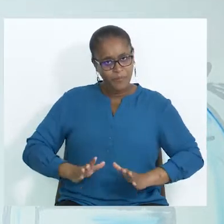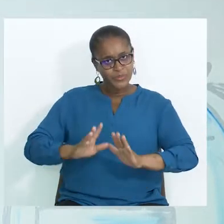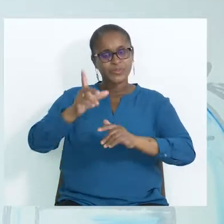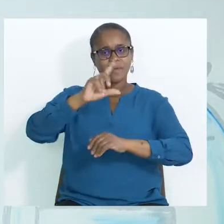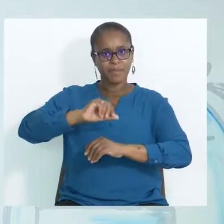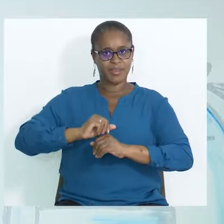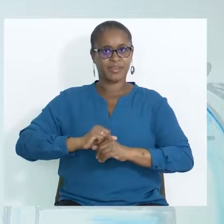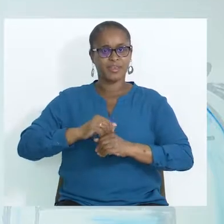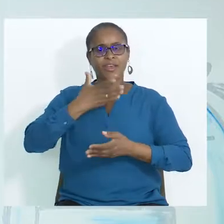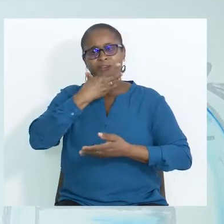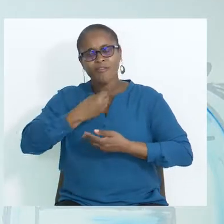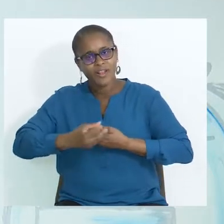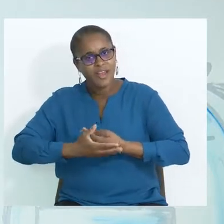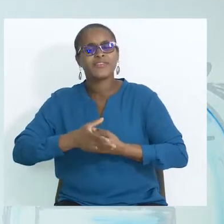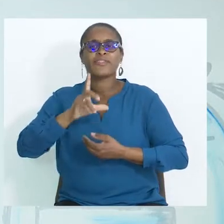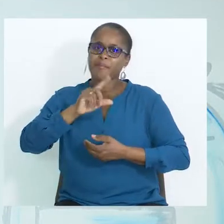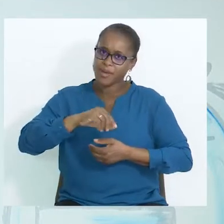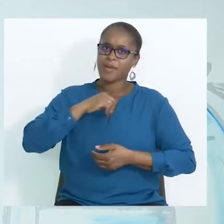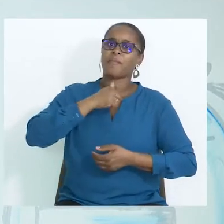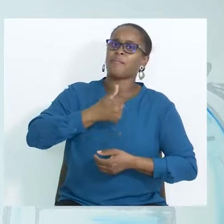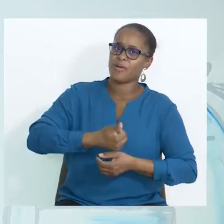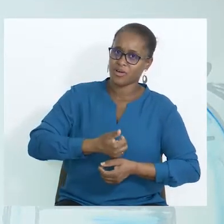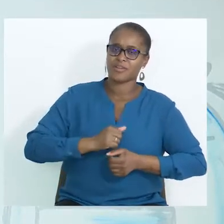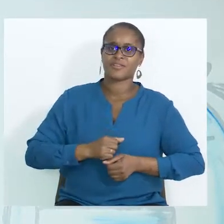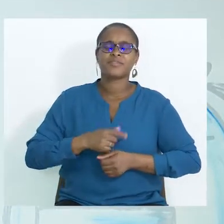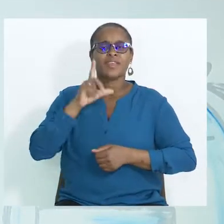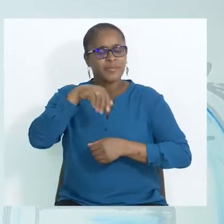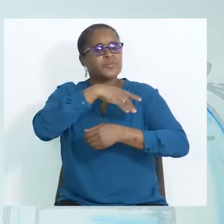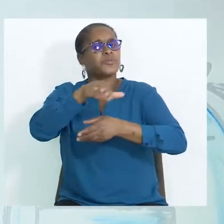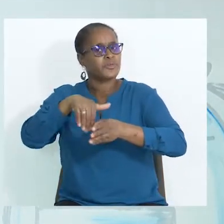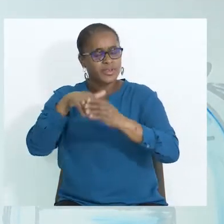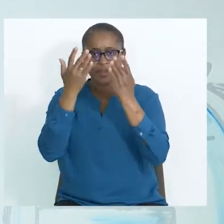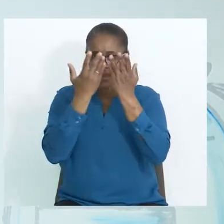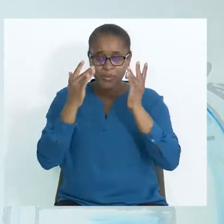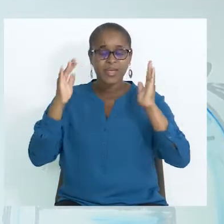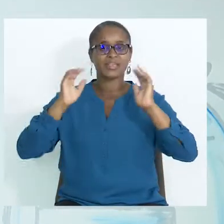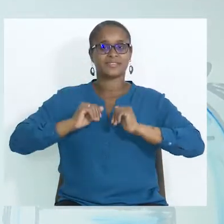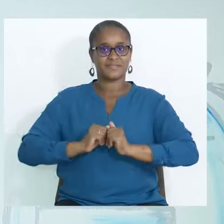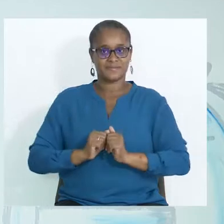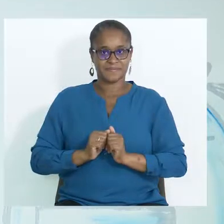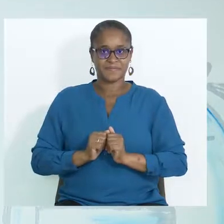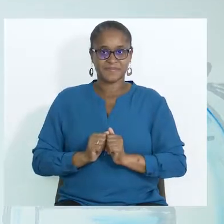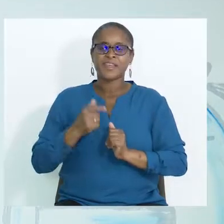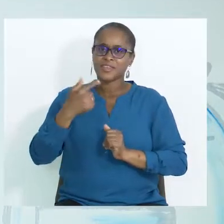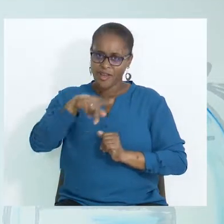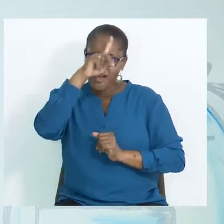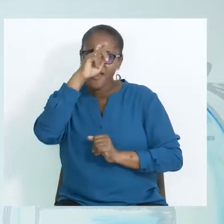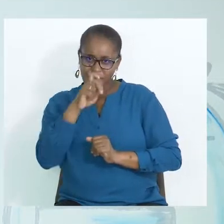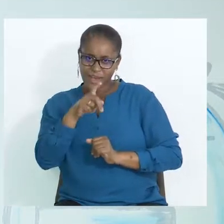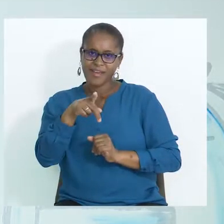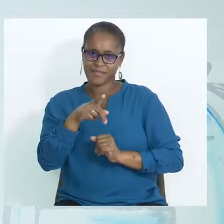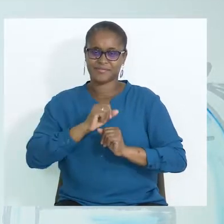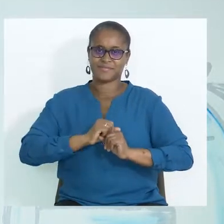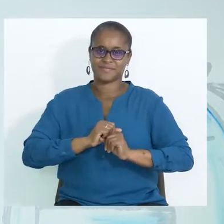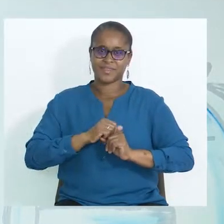reproduzem-se em vigência e mor fazem parte da natureza estão